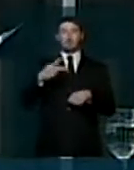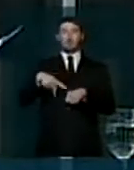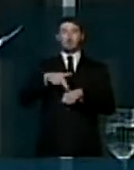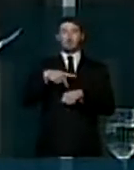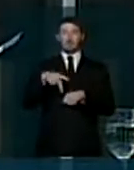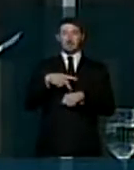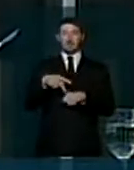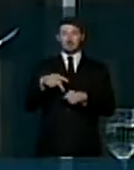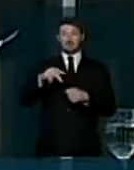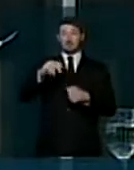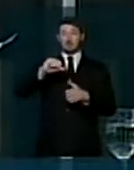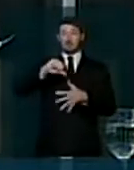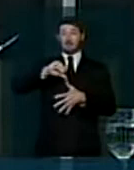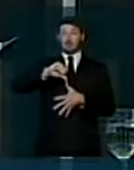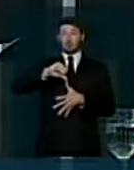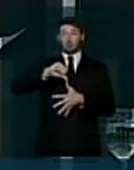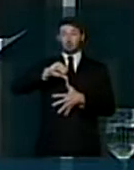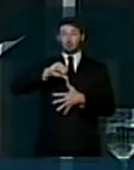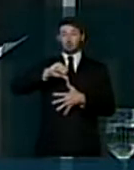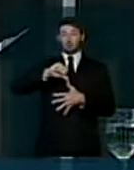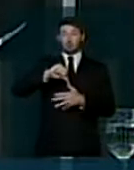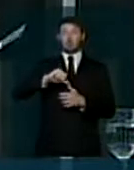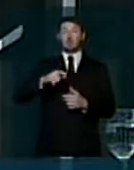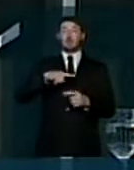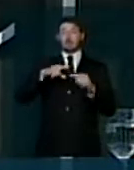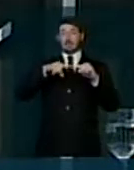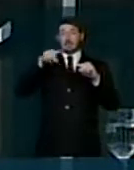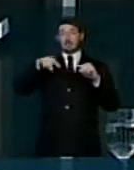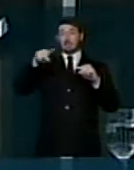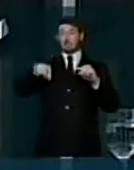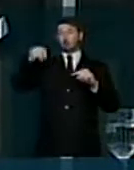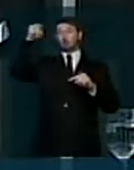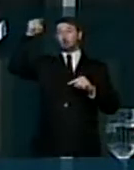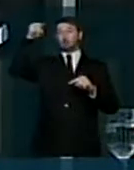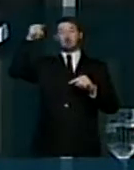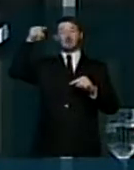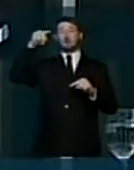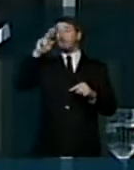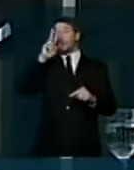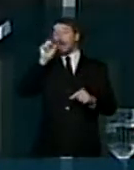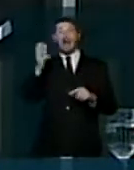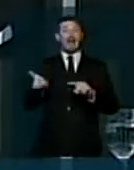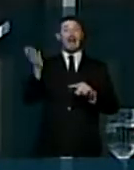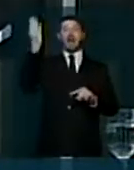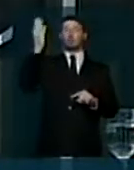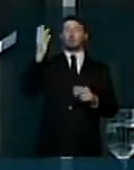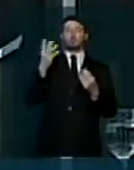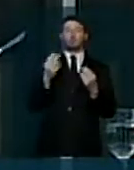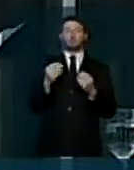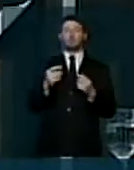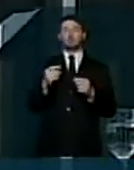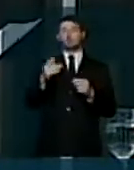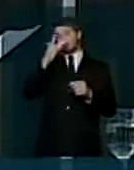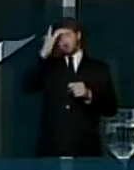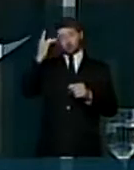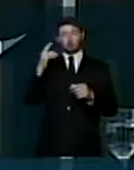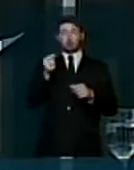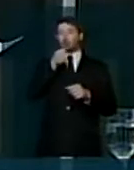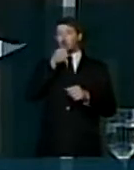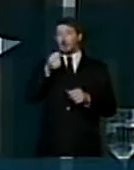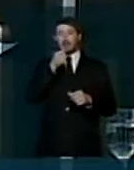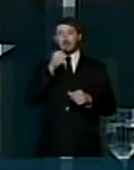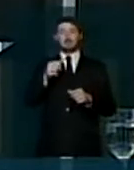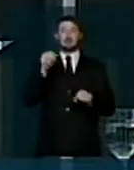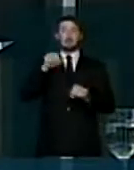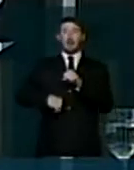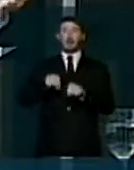no país, na América do Sul, que tinha uma estatística elevada de jornalistas assassinados sem descobrir as suas